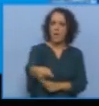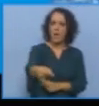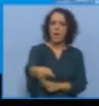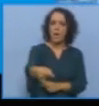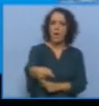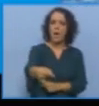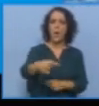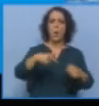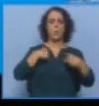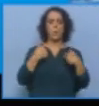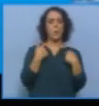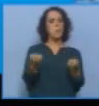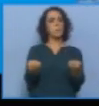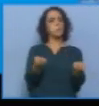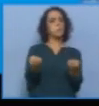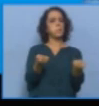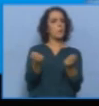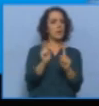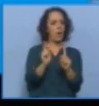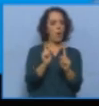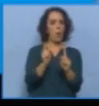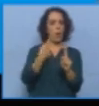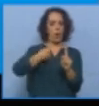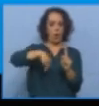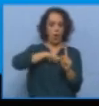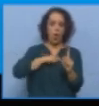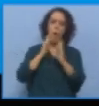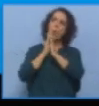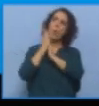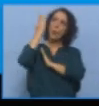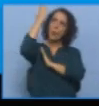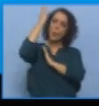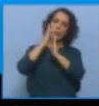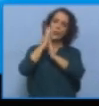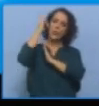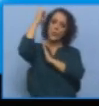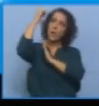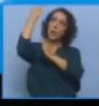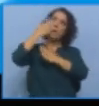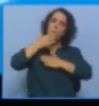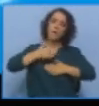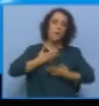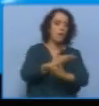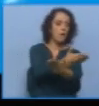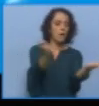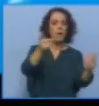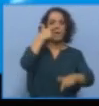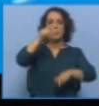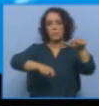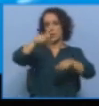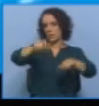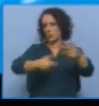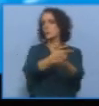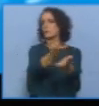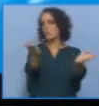em autogestão, mas eu presto culto a Deus e sirvo as outras pessoas. Eu acho que